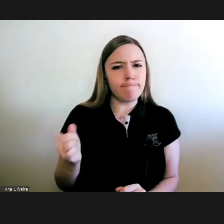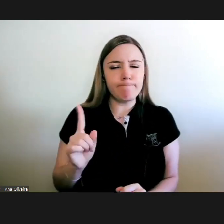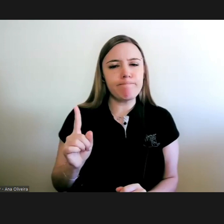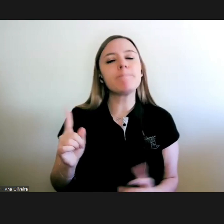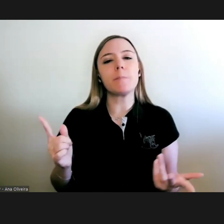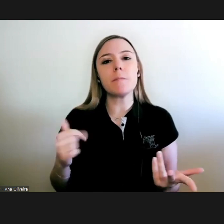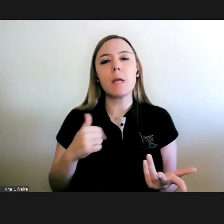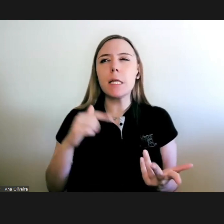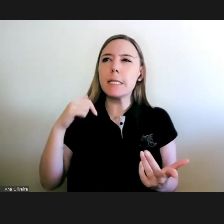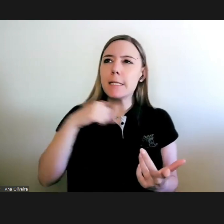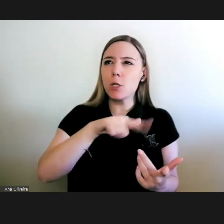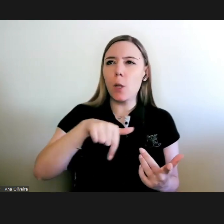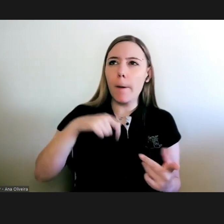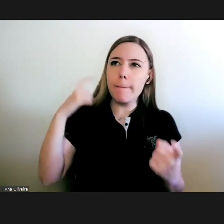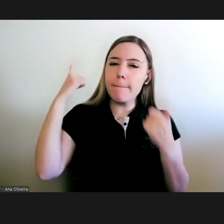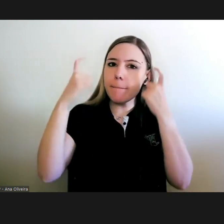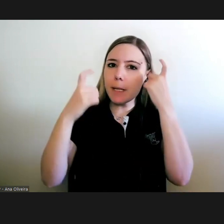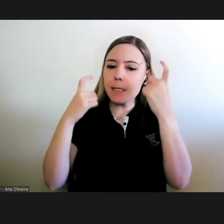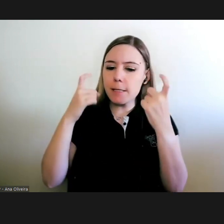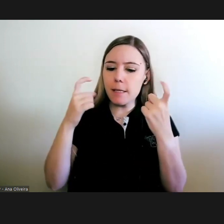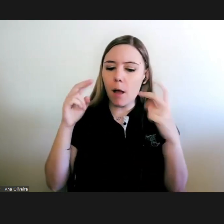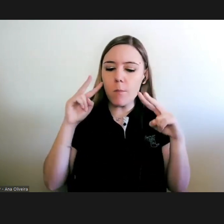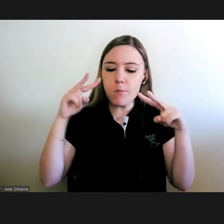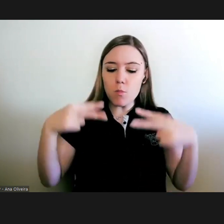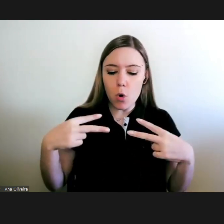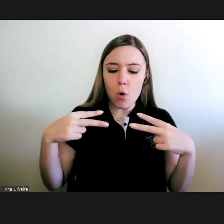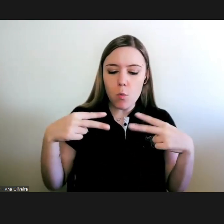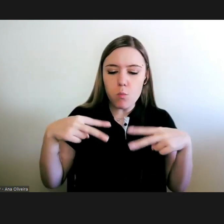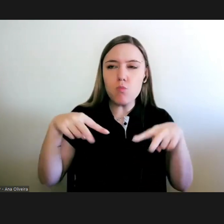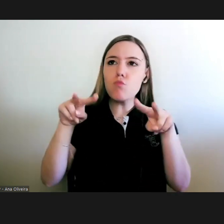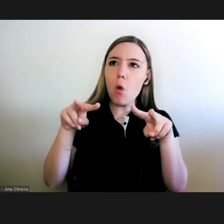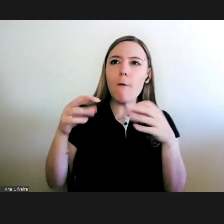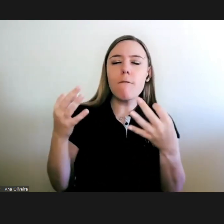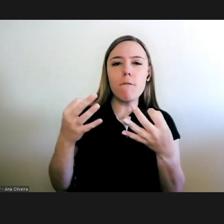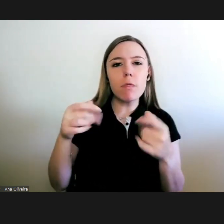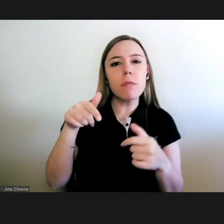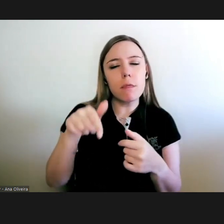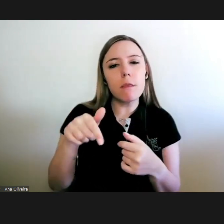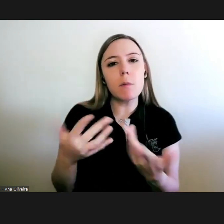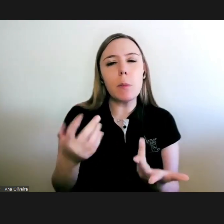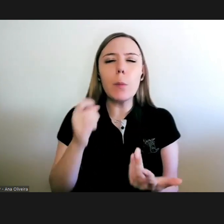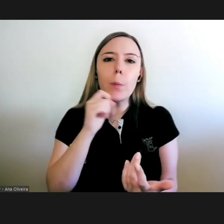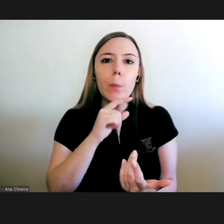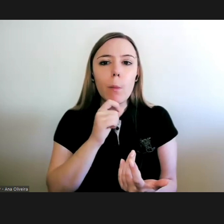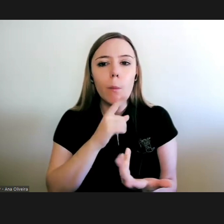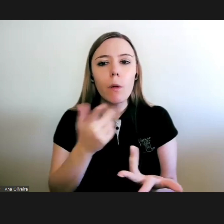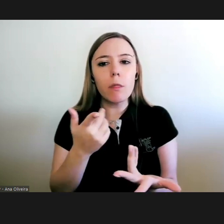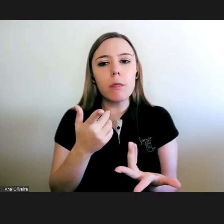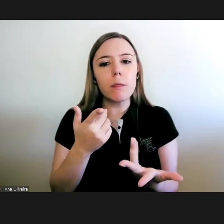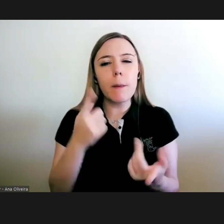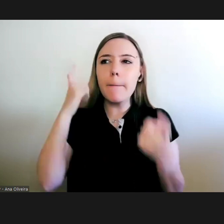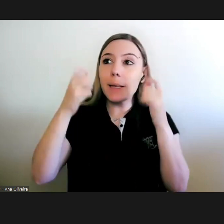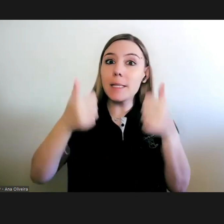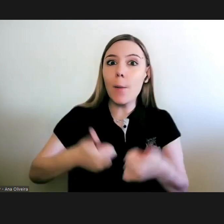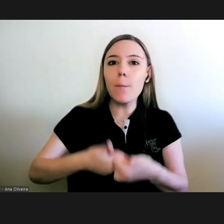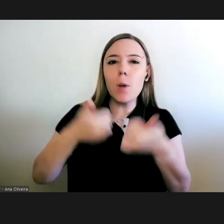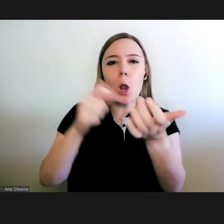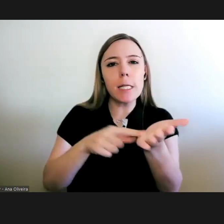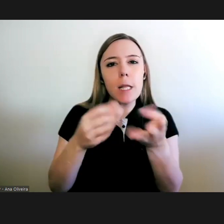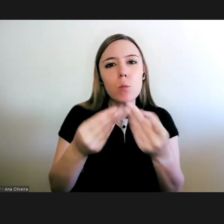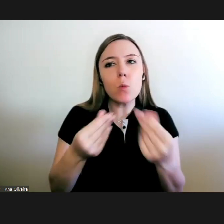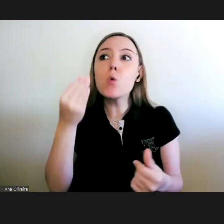desde dentro para fora, mas também que possamos ser mais sustentáveis na nossa